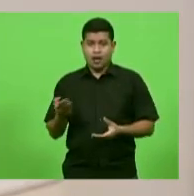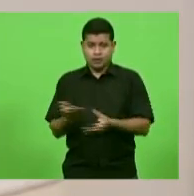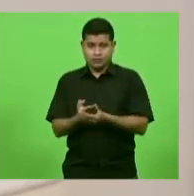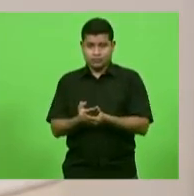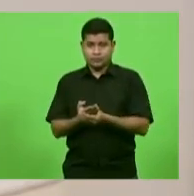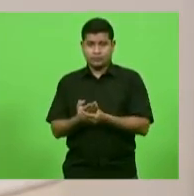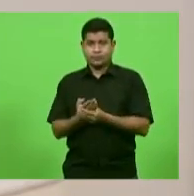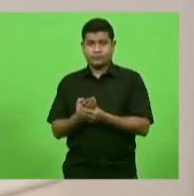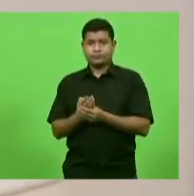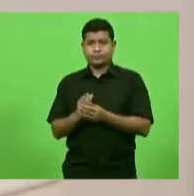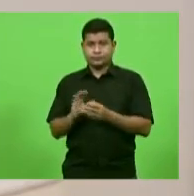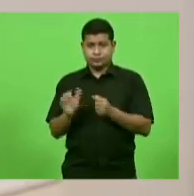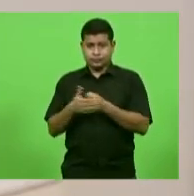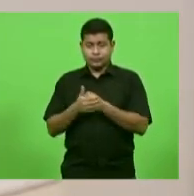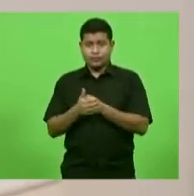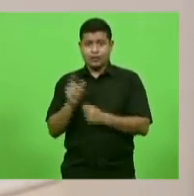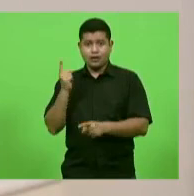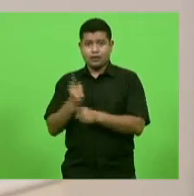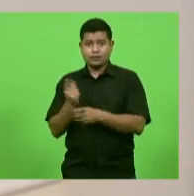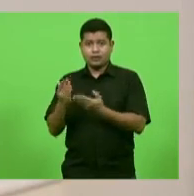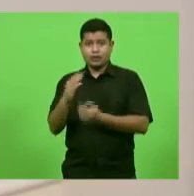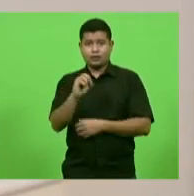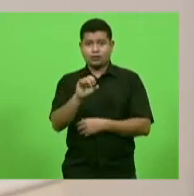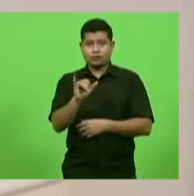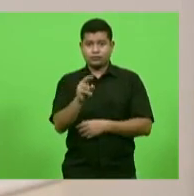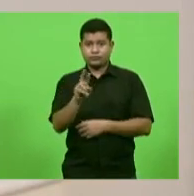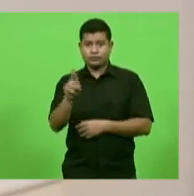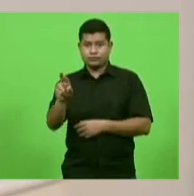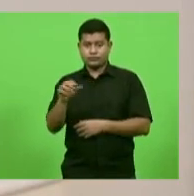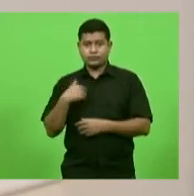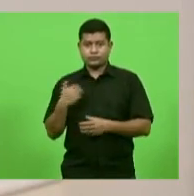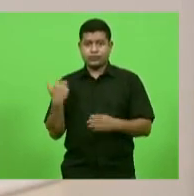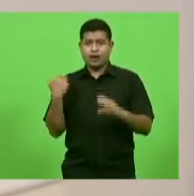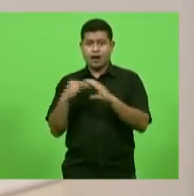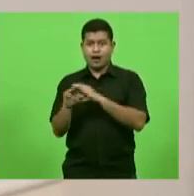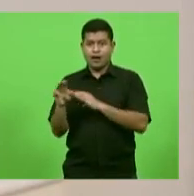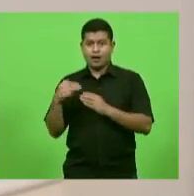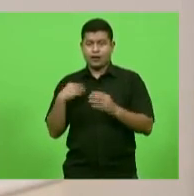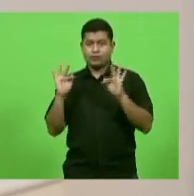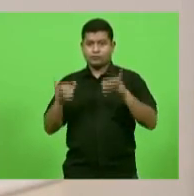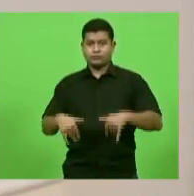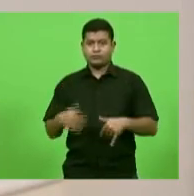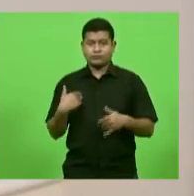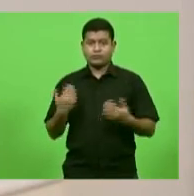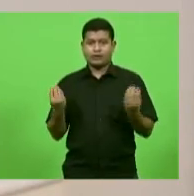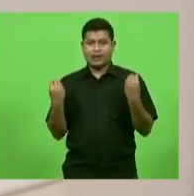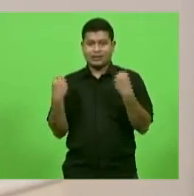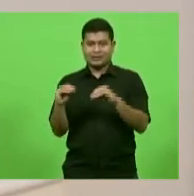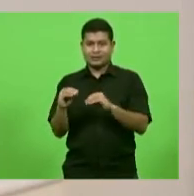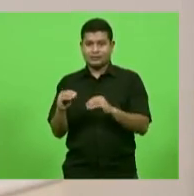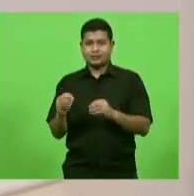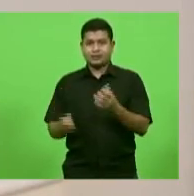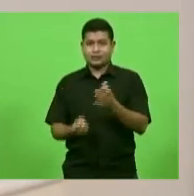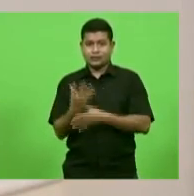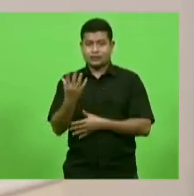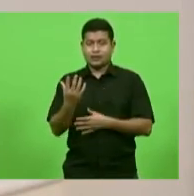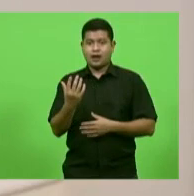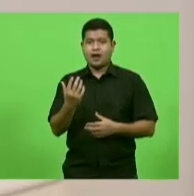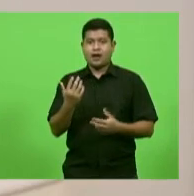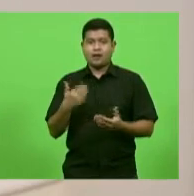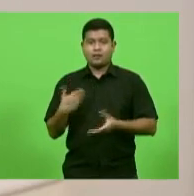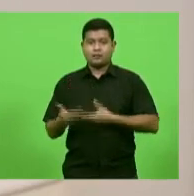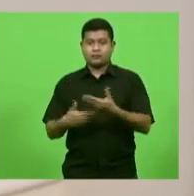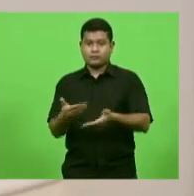sob análise da COJUR para os encaminhamentos finais quanto à instauração dos procedimentos de responsabilização das